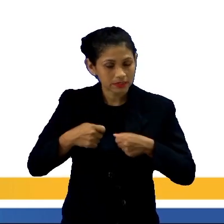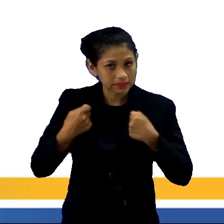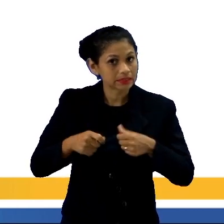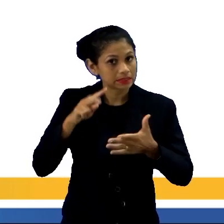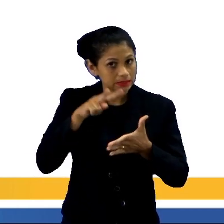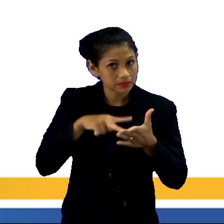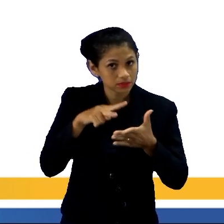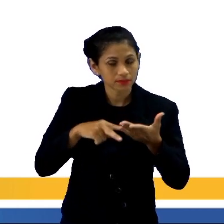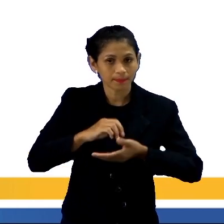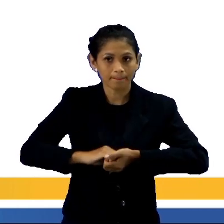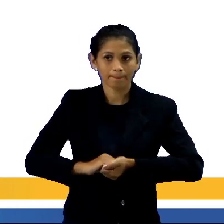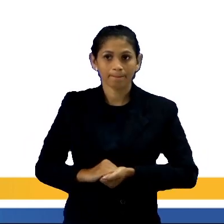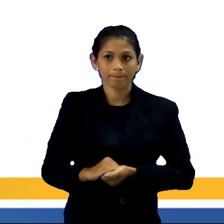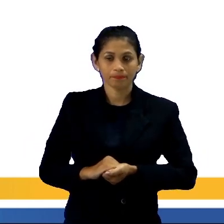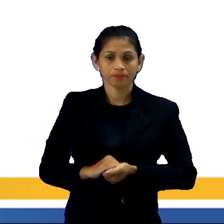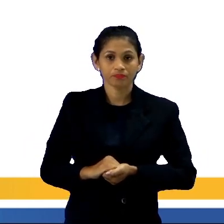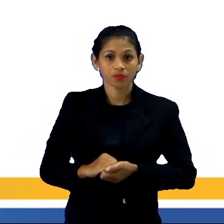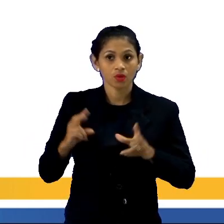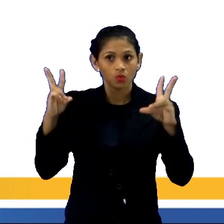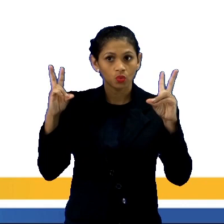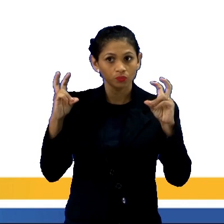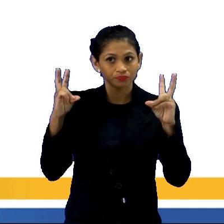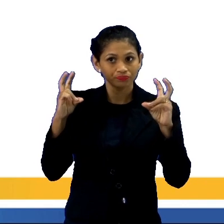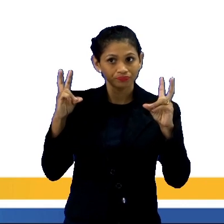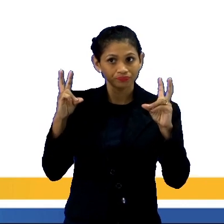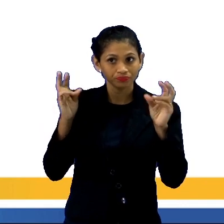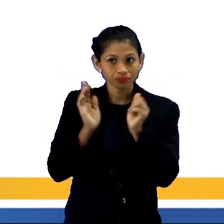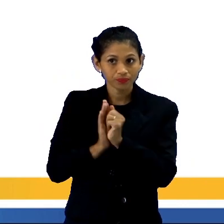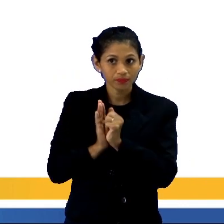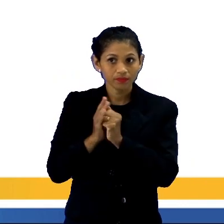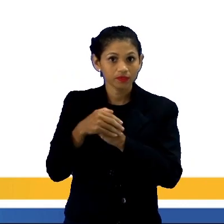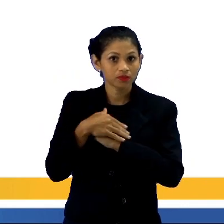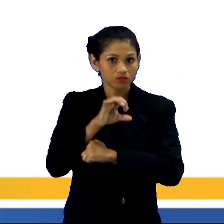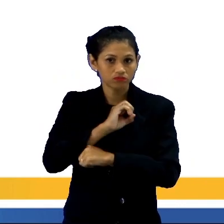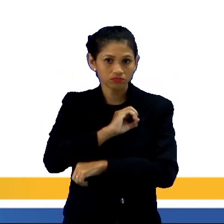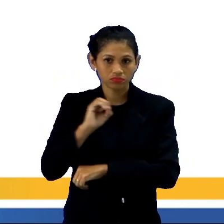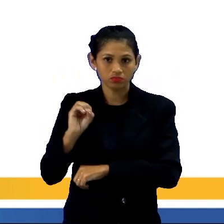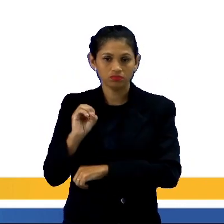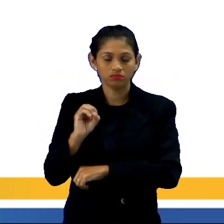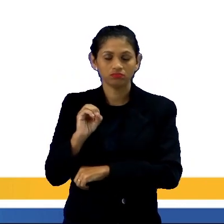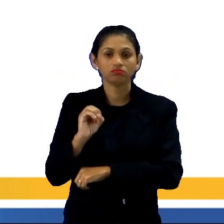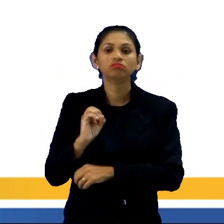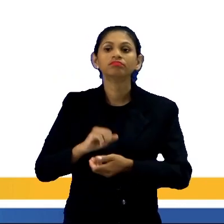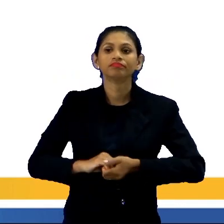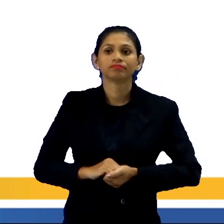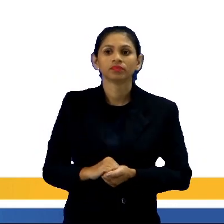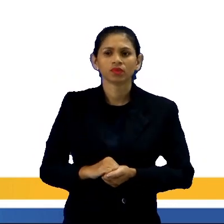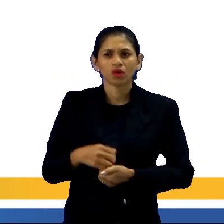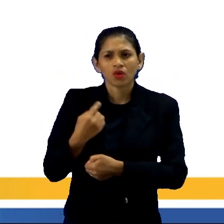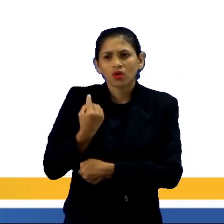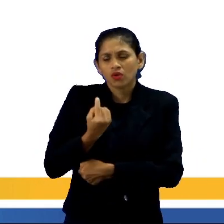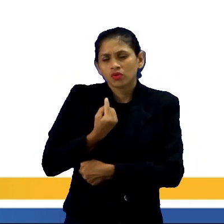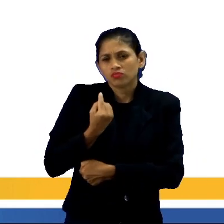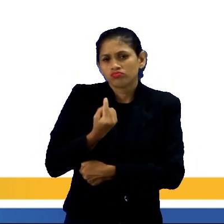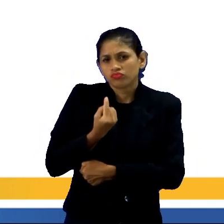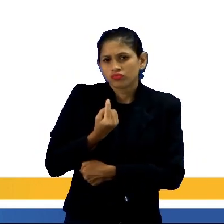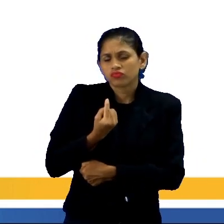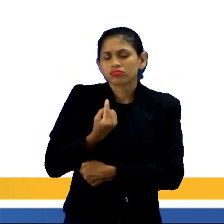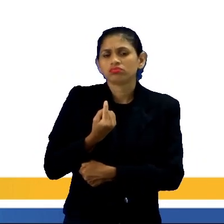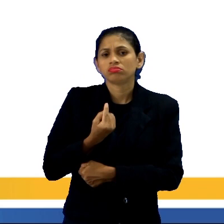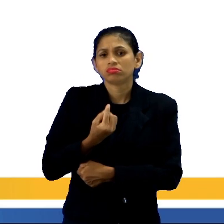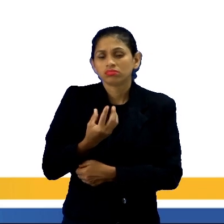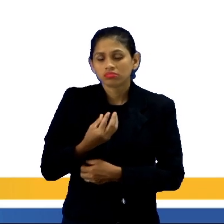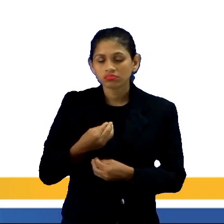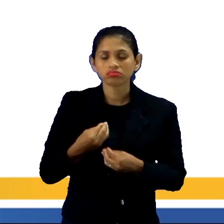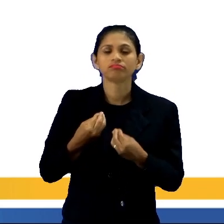juntos, prestem atenção. Título: Privacidade Zero. O solitário e solidário